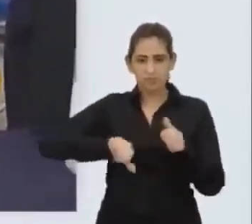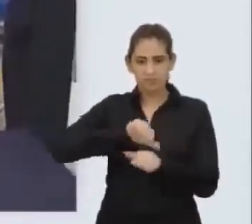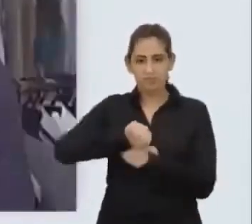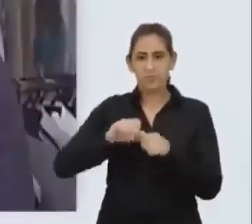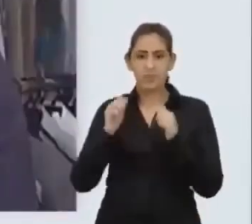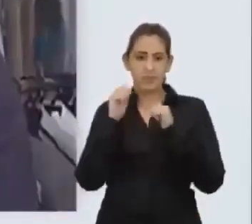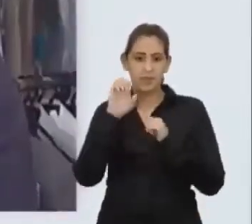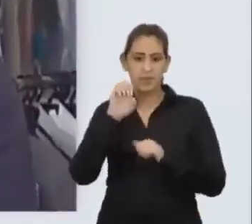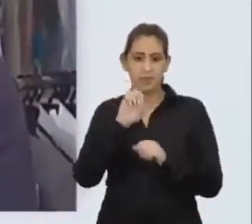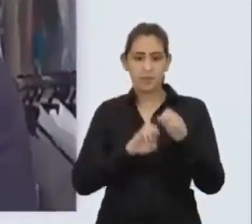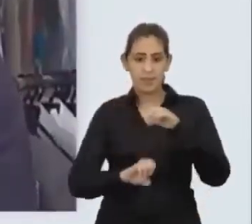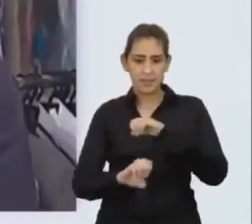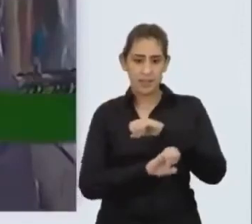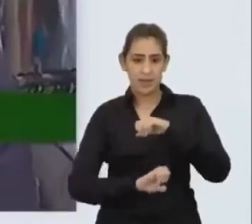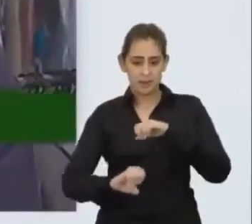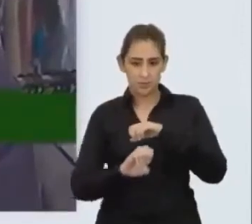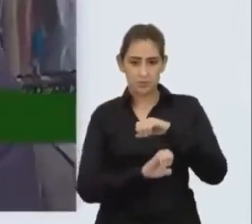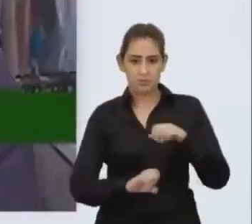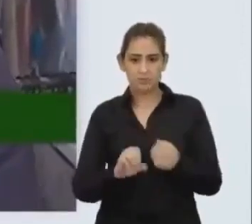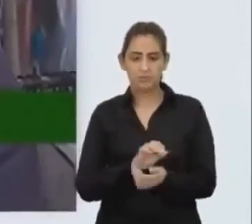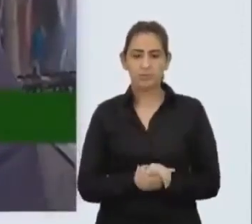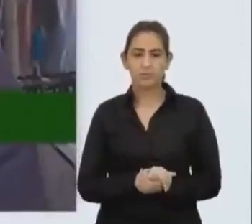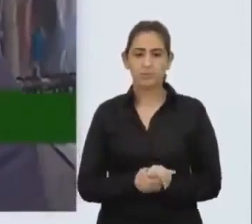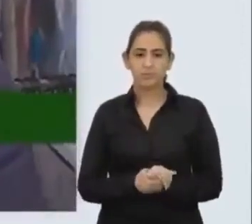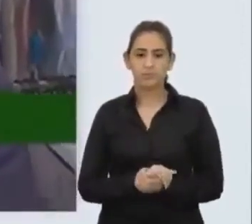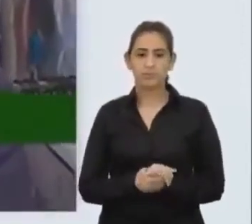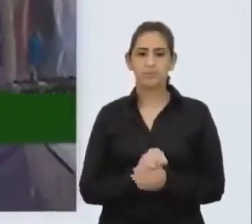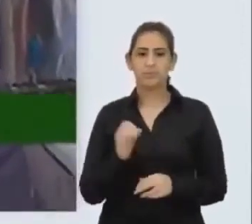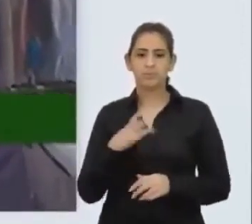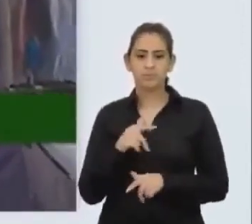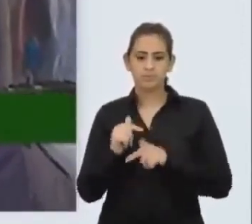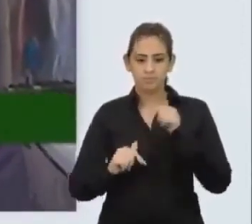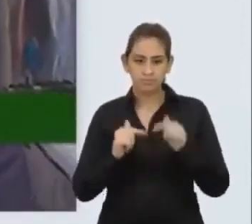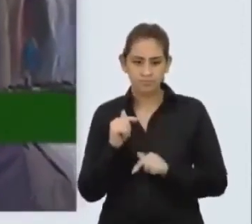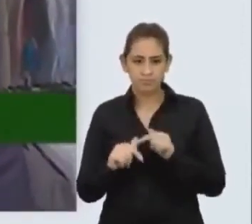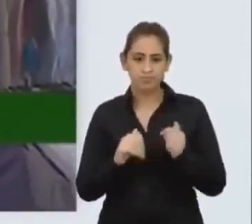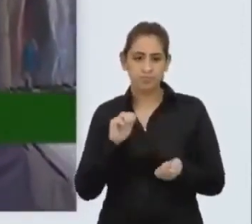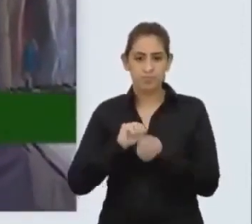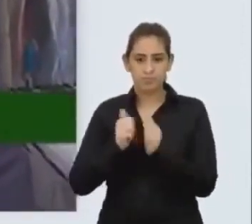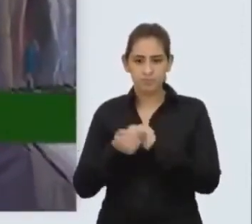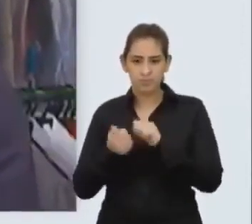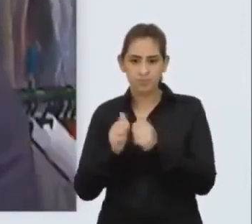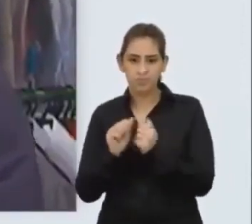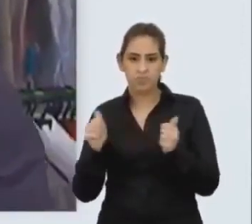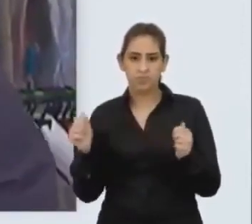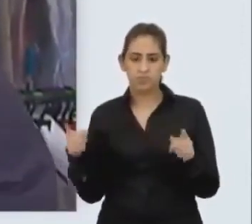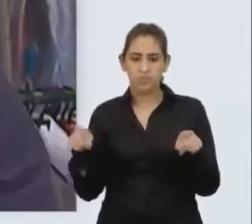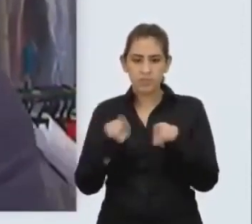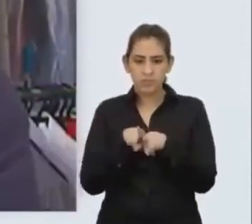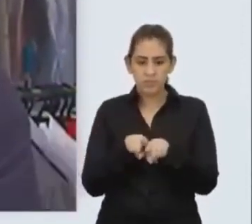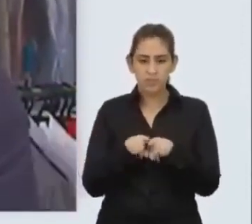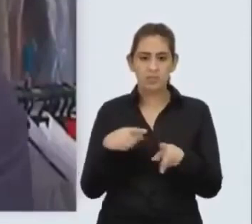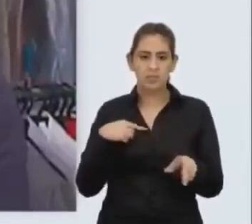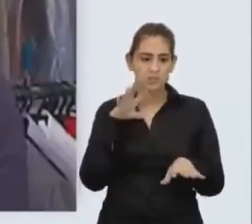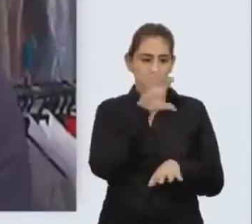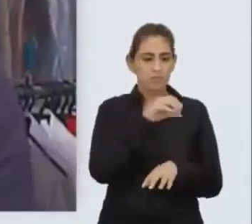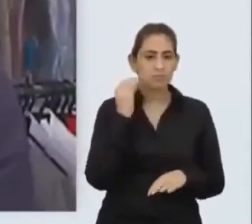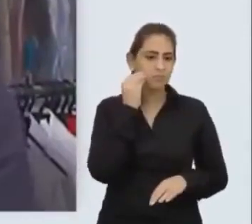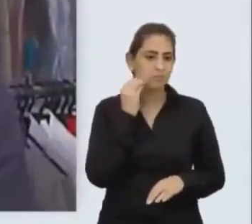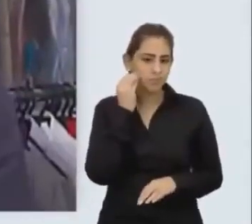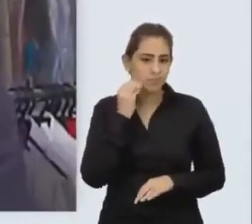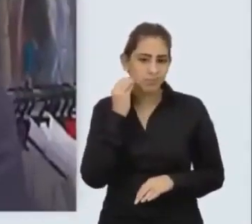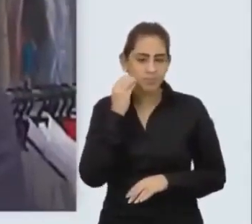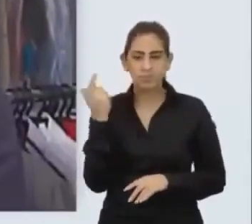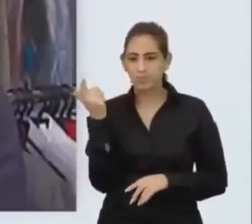empresário e com a prestação de serviço bastante orientada em assessoria de tudo mais nós buscamos um profissionalismo